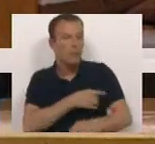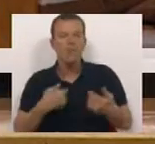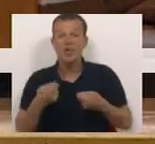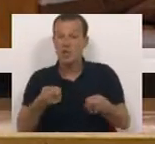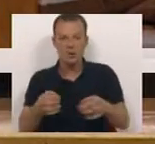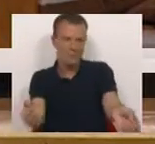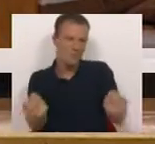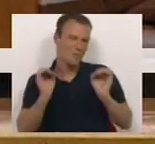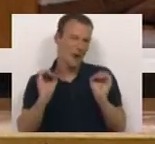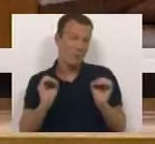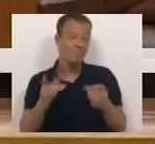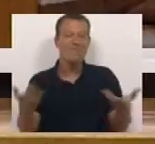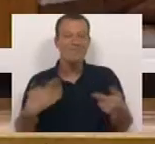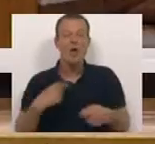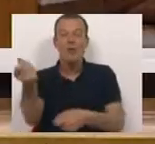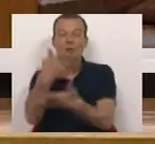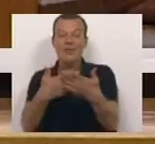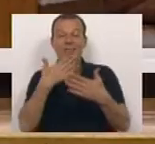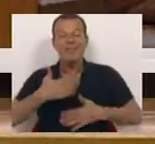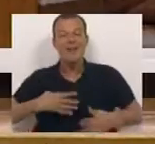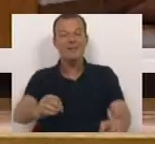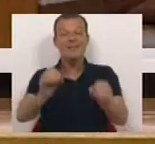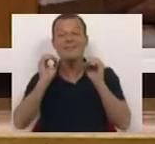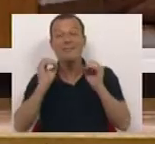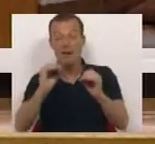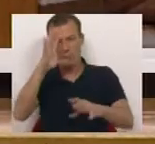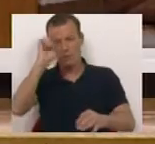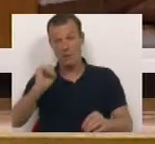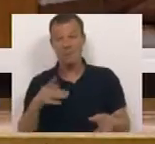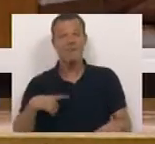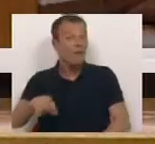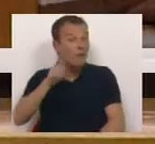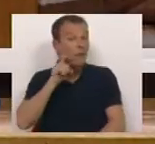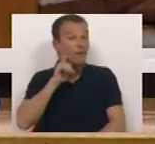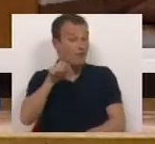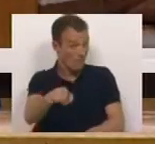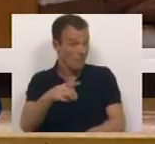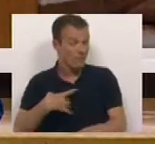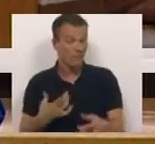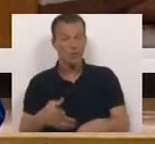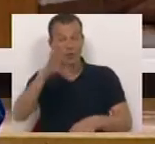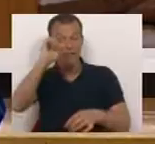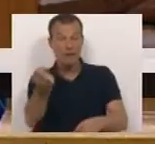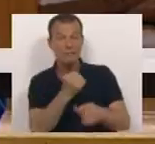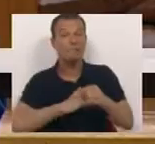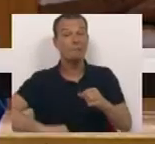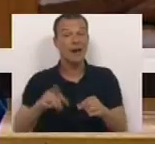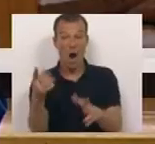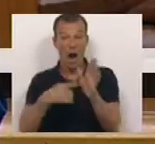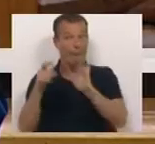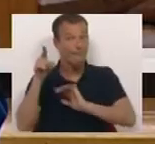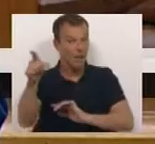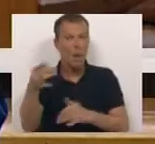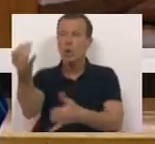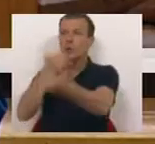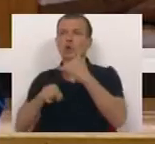gestão. O negócio rende zero para o Estado e a garantia que o Governo recusou dar ao fundo norte-americano acabou por